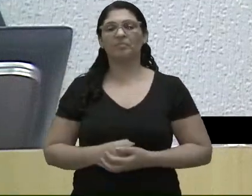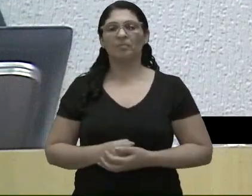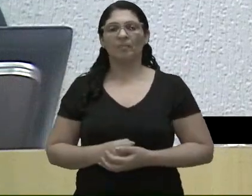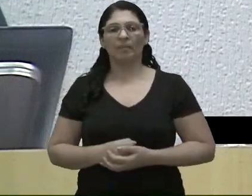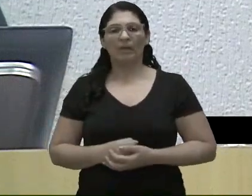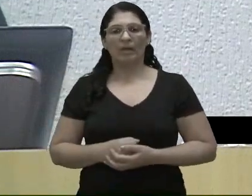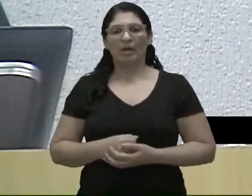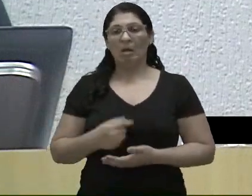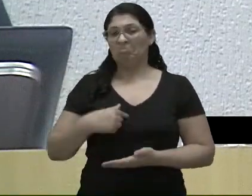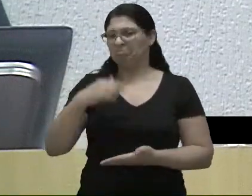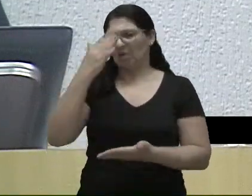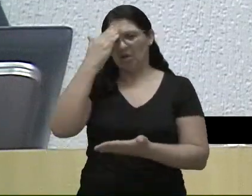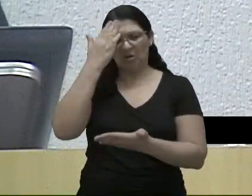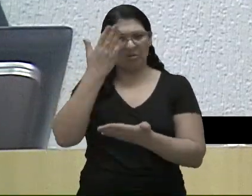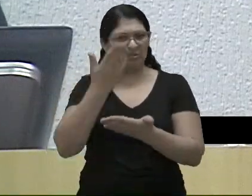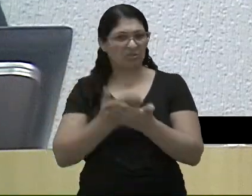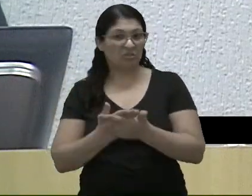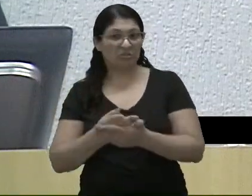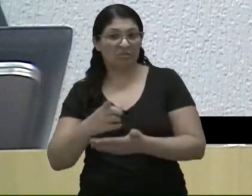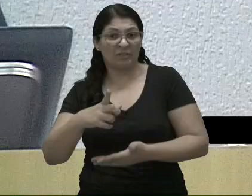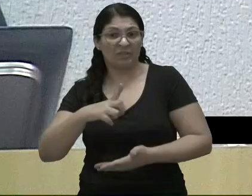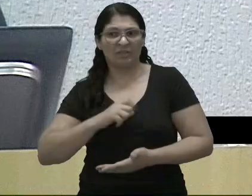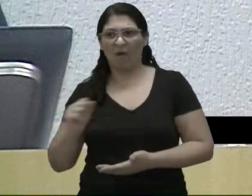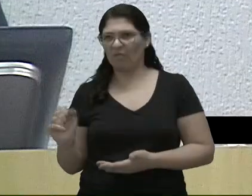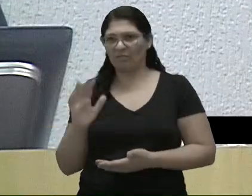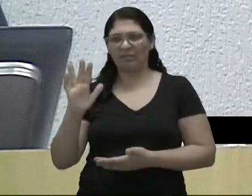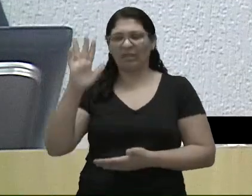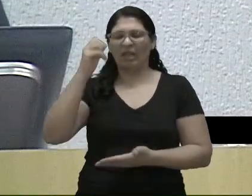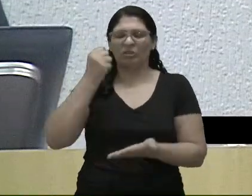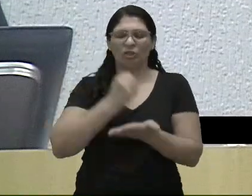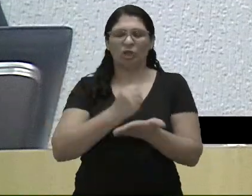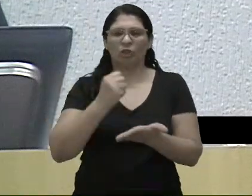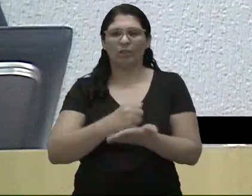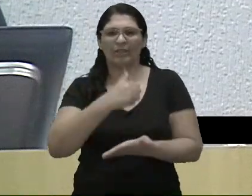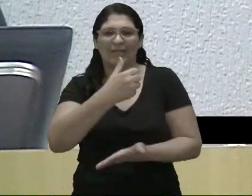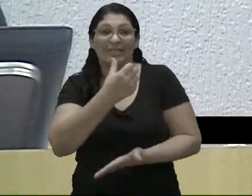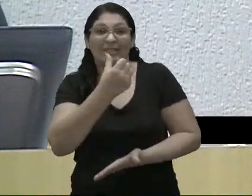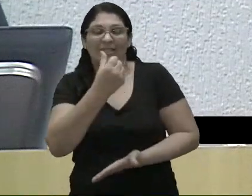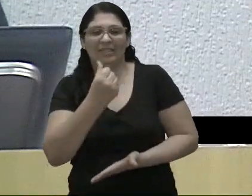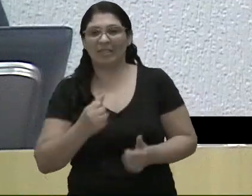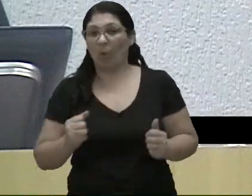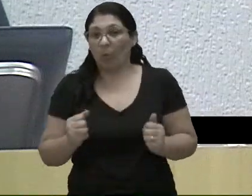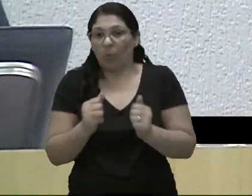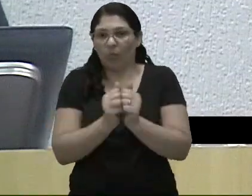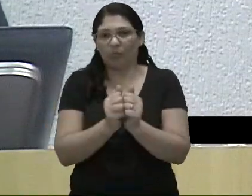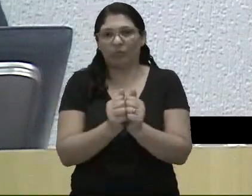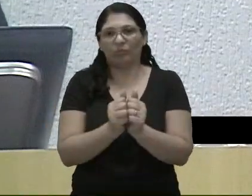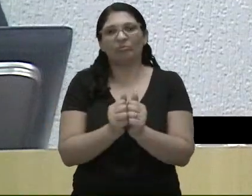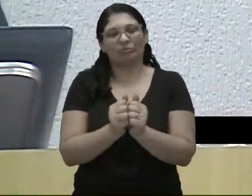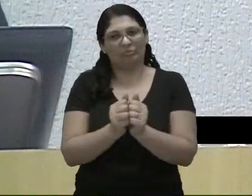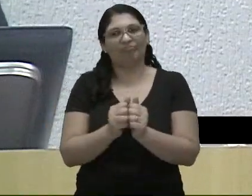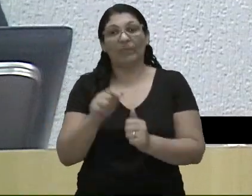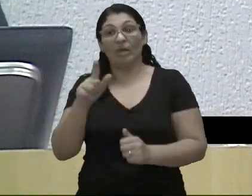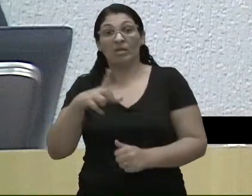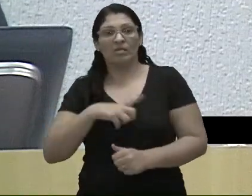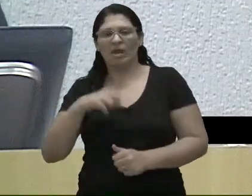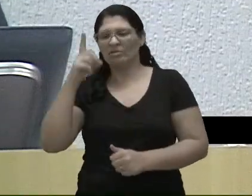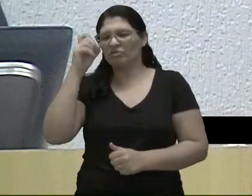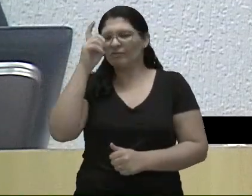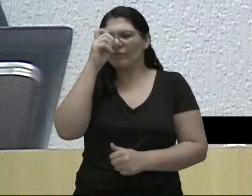essa excelência em conseguir, de uma vez, já contratar 16 pediatras. Acho que vocês devem estar tendo dificuldades,